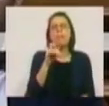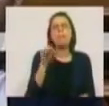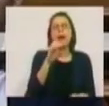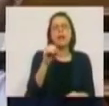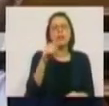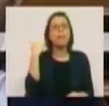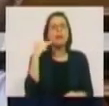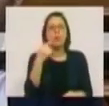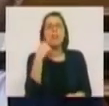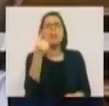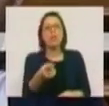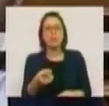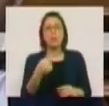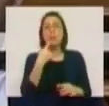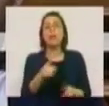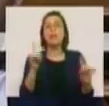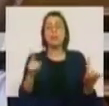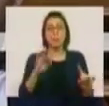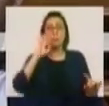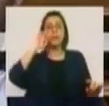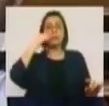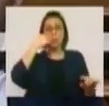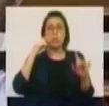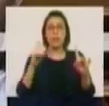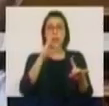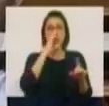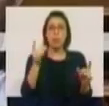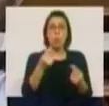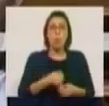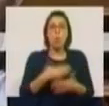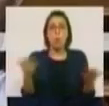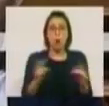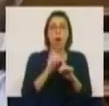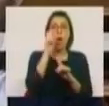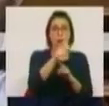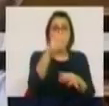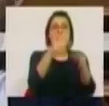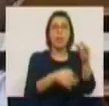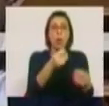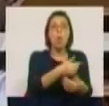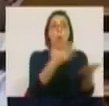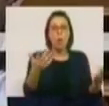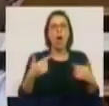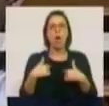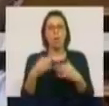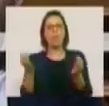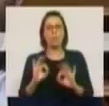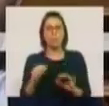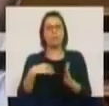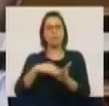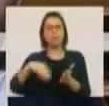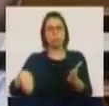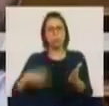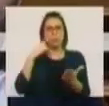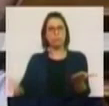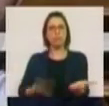altura. E o que disse foi o seguinte: aos lesados, se não têm dinheiro para ir lá, ao tribunal, eu organizarei uma subscrição